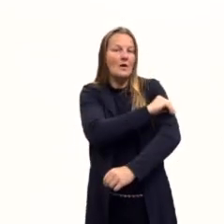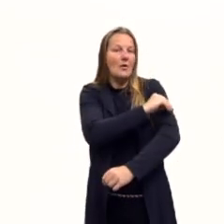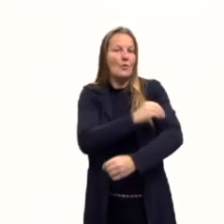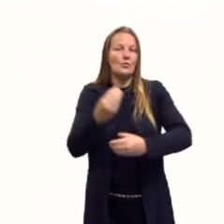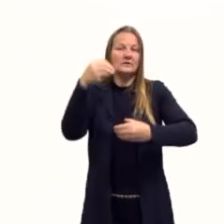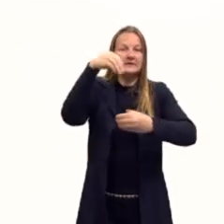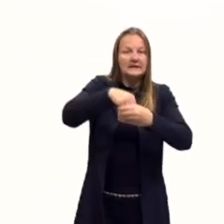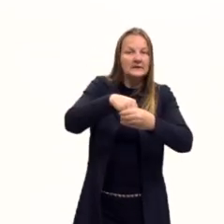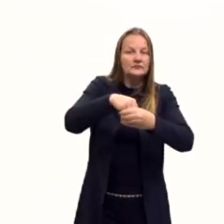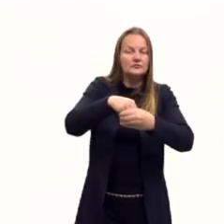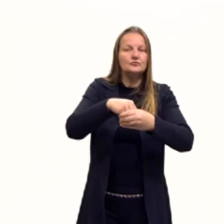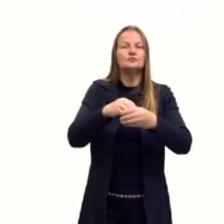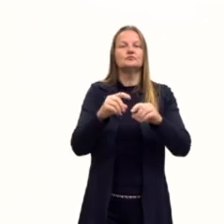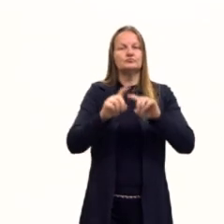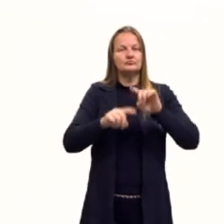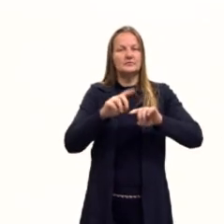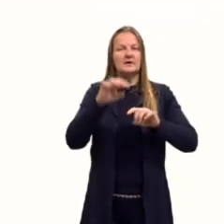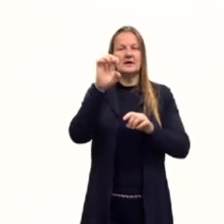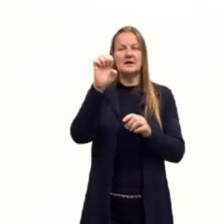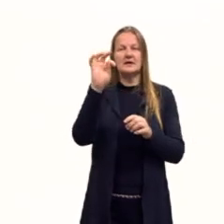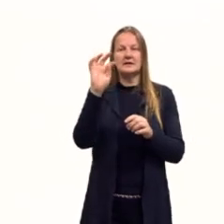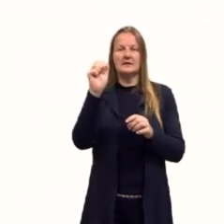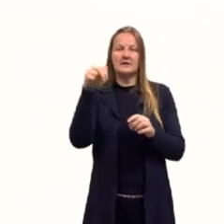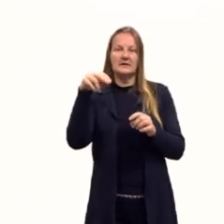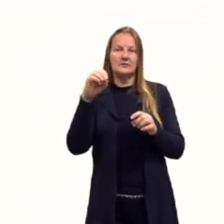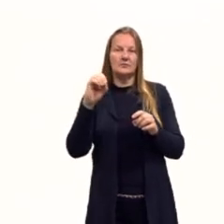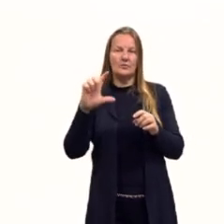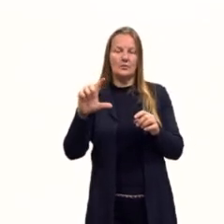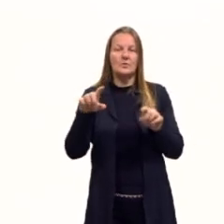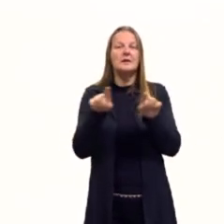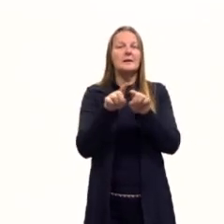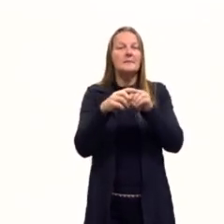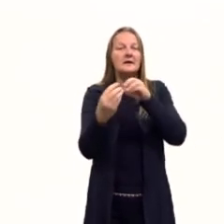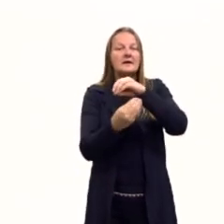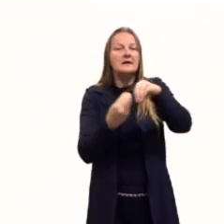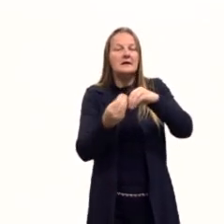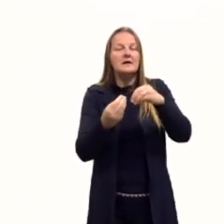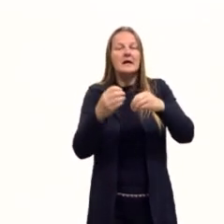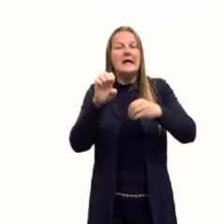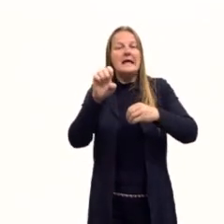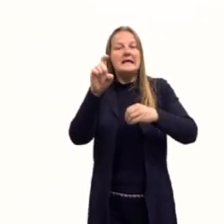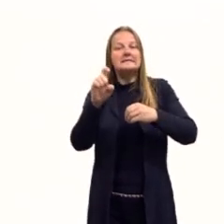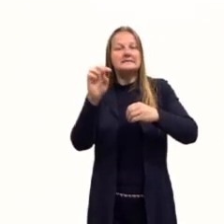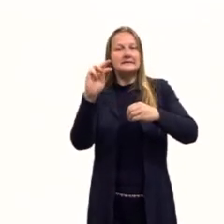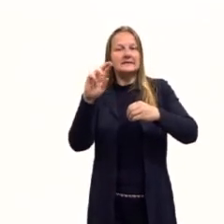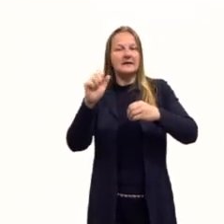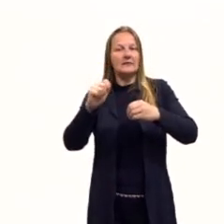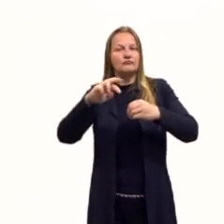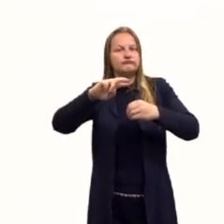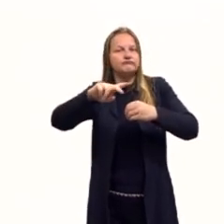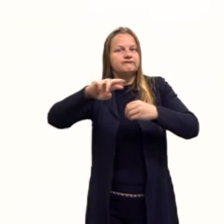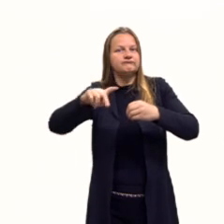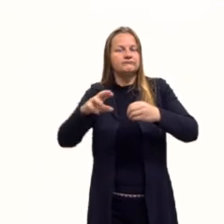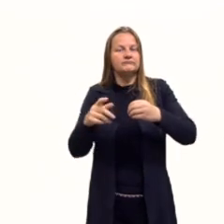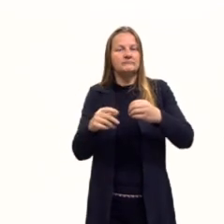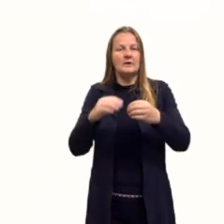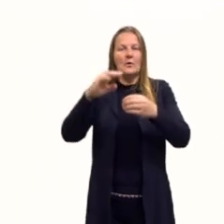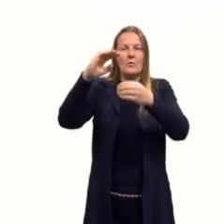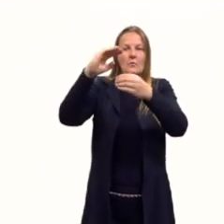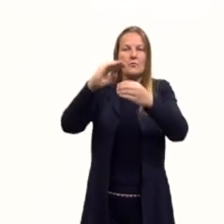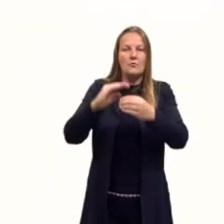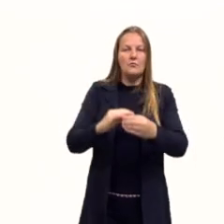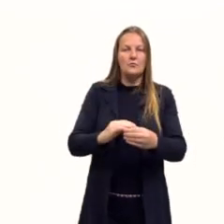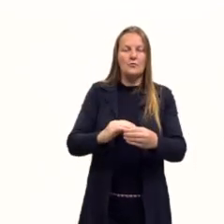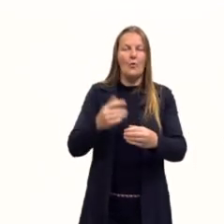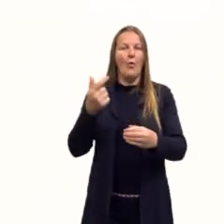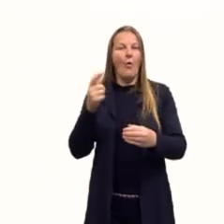tá concentração de etanol e também os ingredientes extras porque se eu tenho uma concentração mais baixa significa